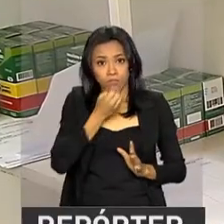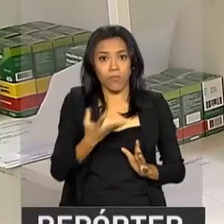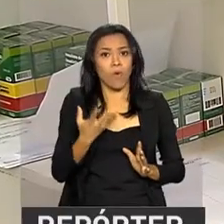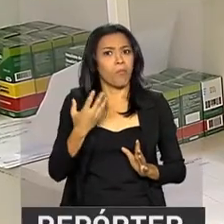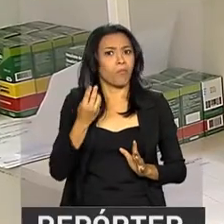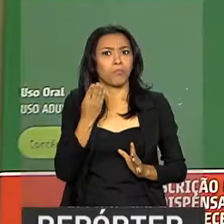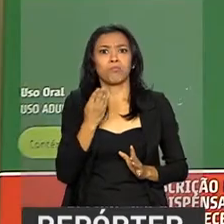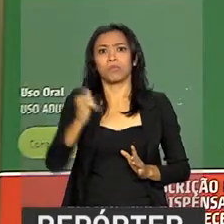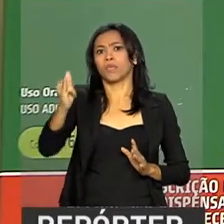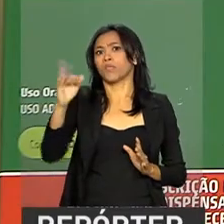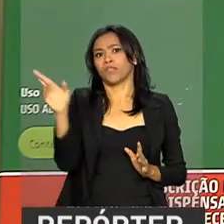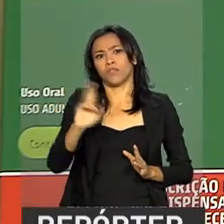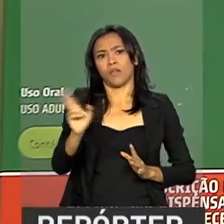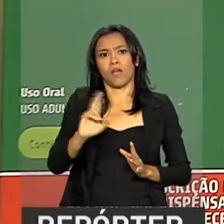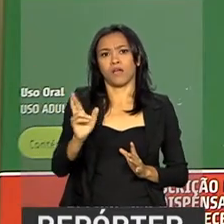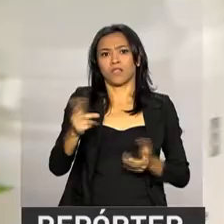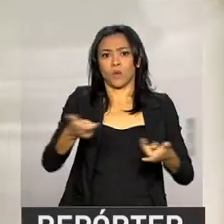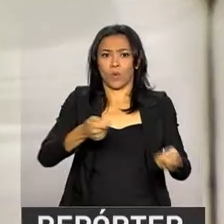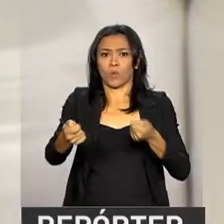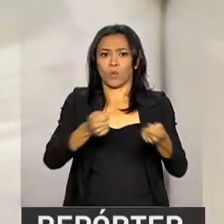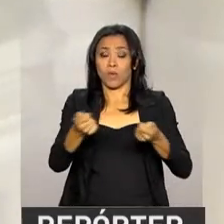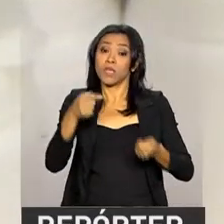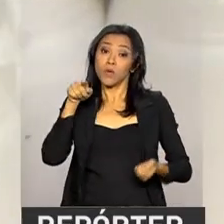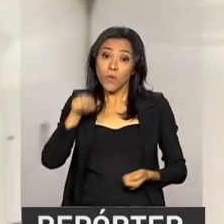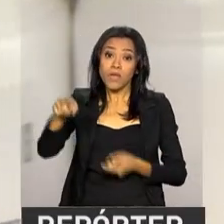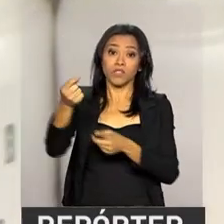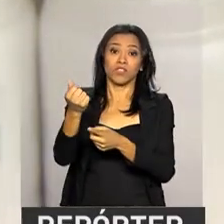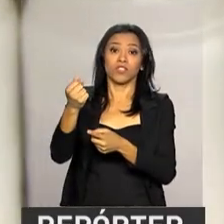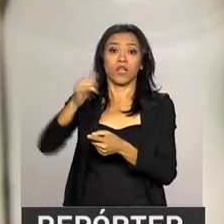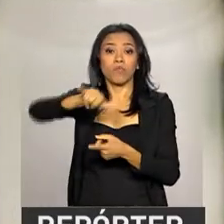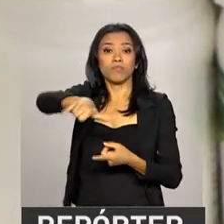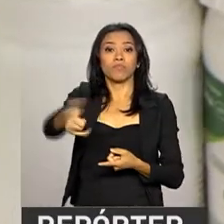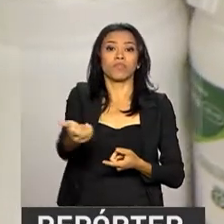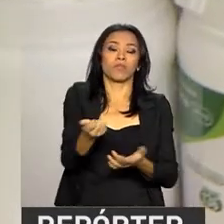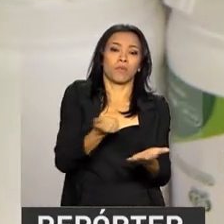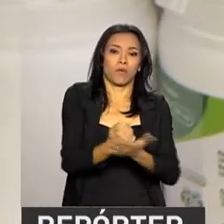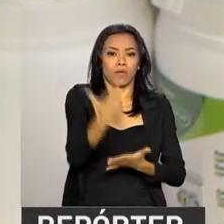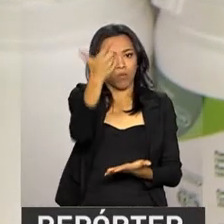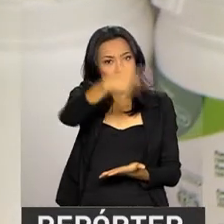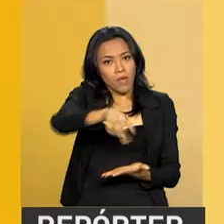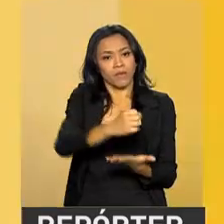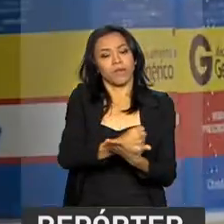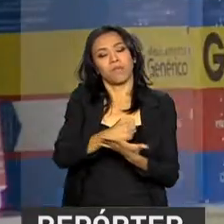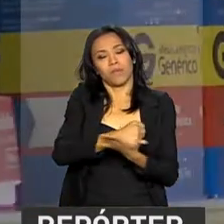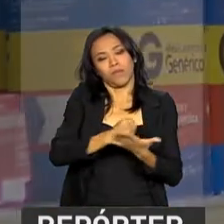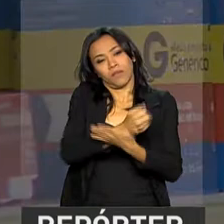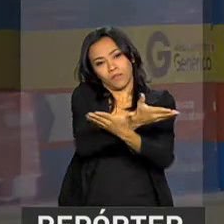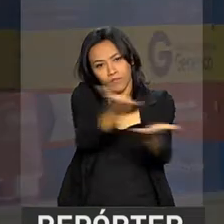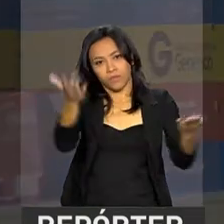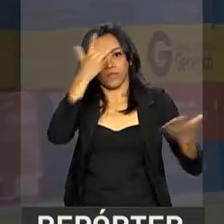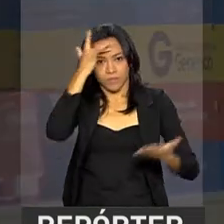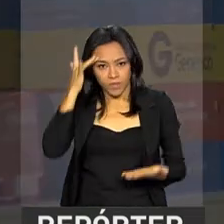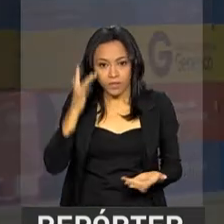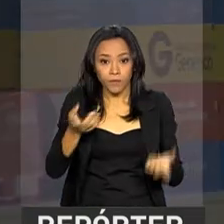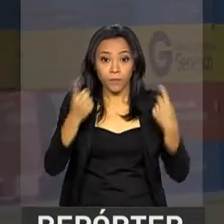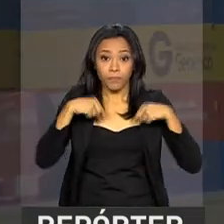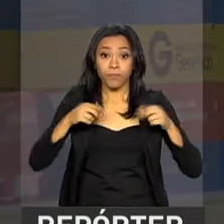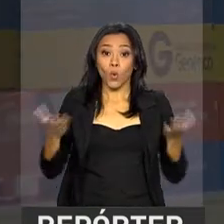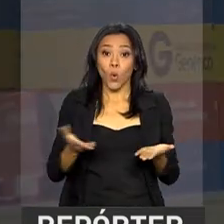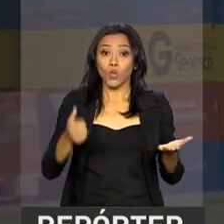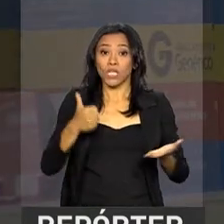bilhões de reais e com esses recursos comprar mais medicamentos e dar mais acesso à população hoje apenas 14